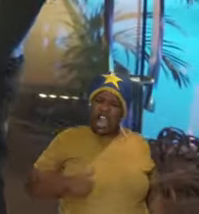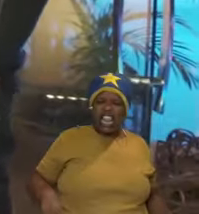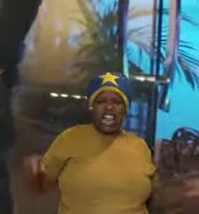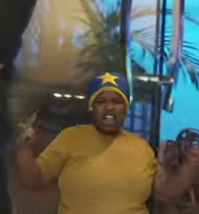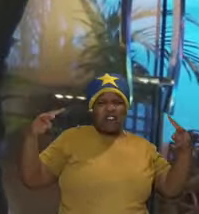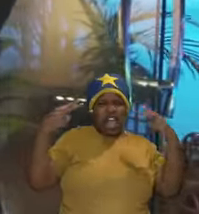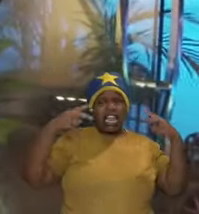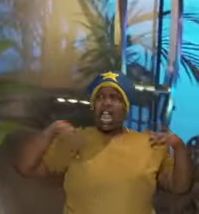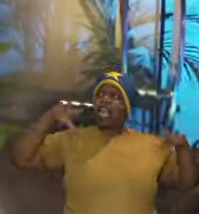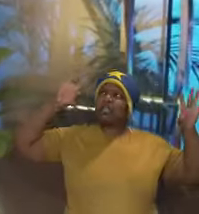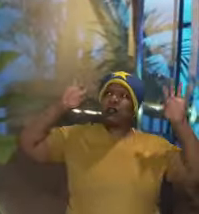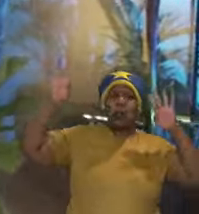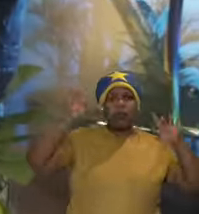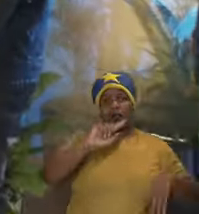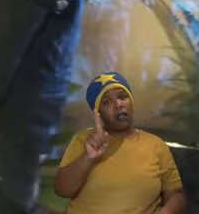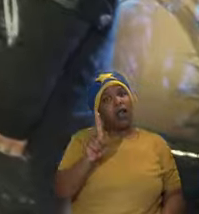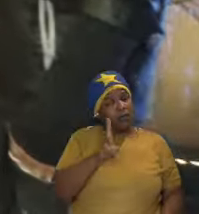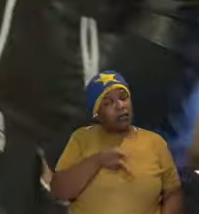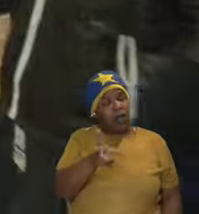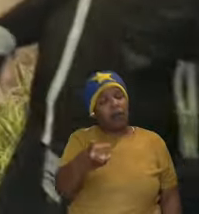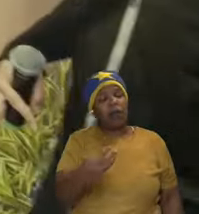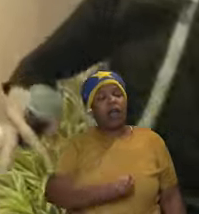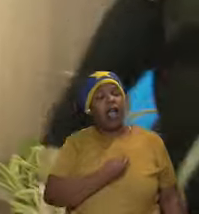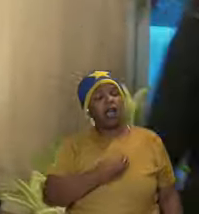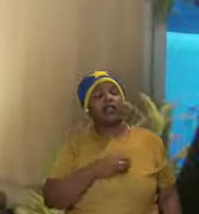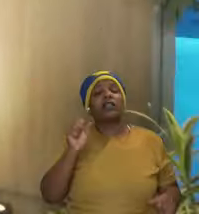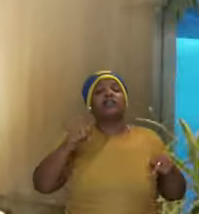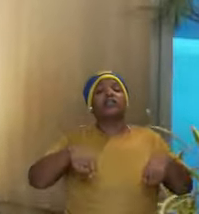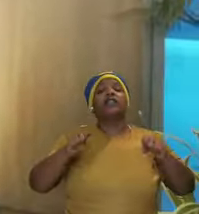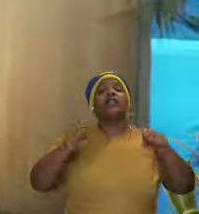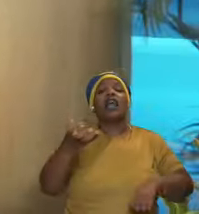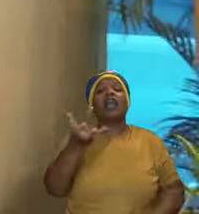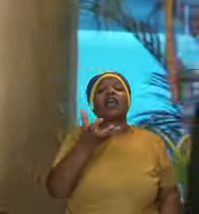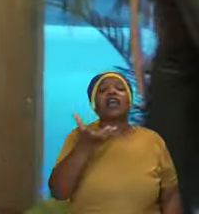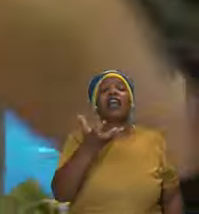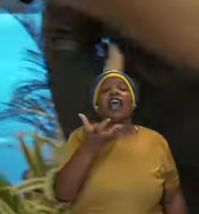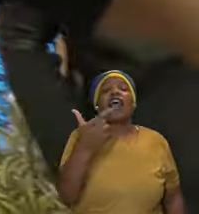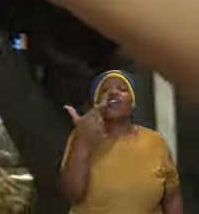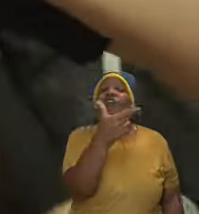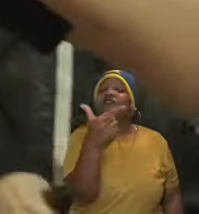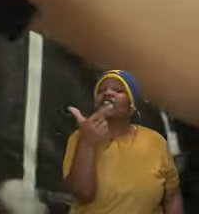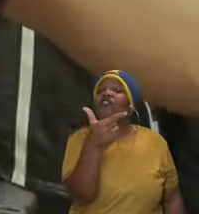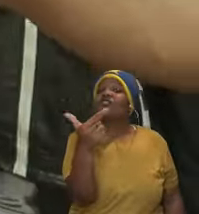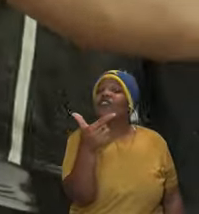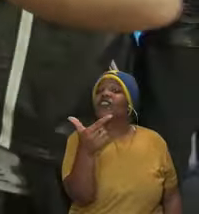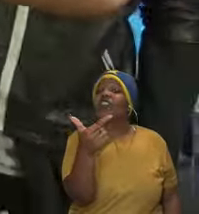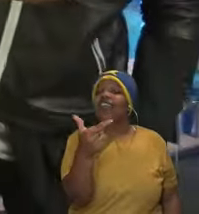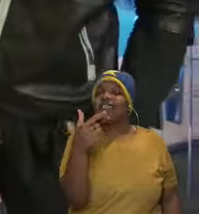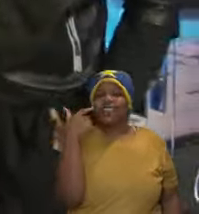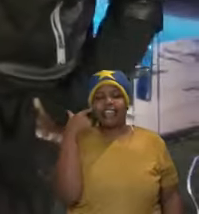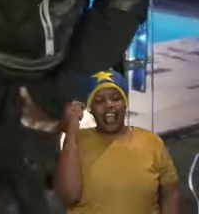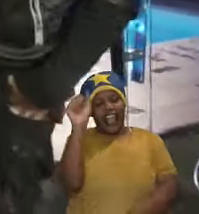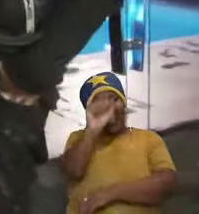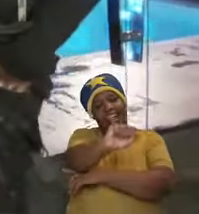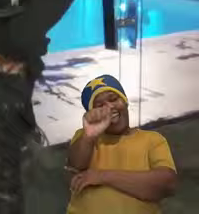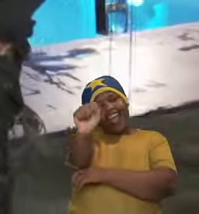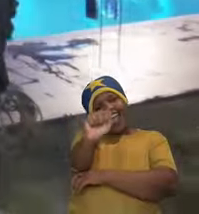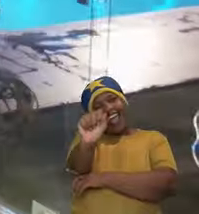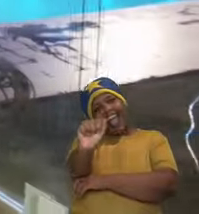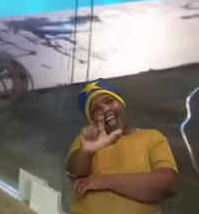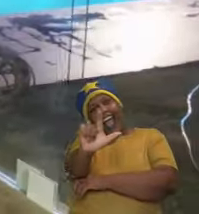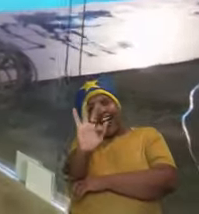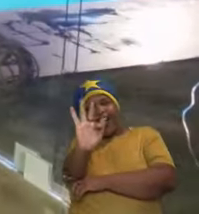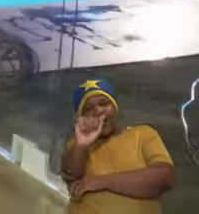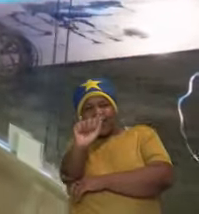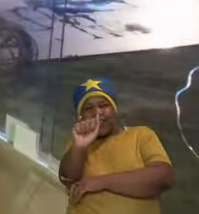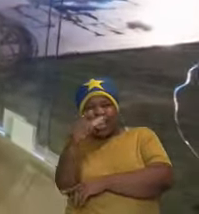é ficção e sempre vai existir, é assim. Quero as 22 no Alfa Romeo. Sessão de